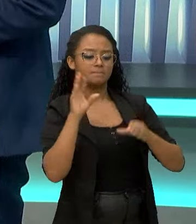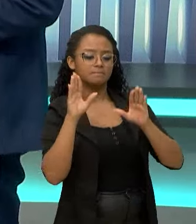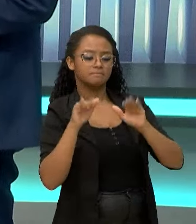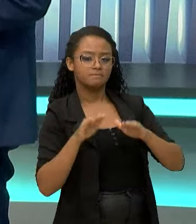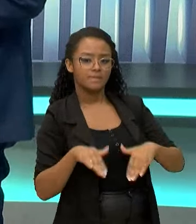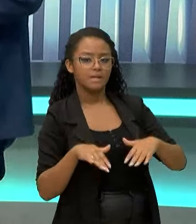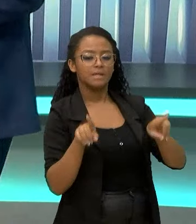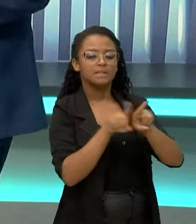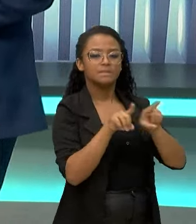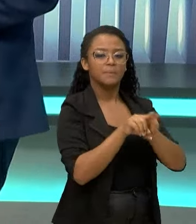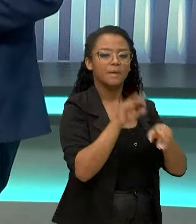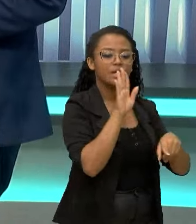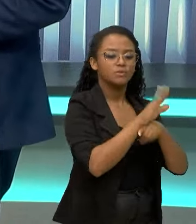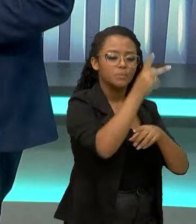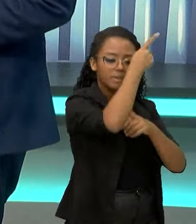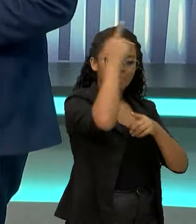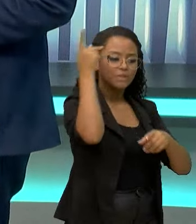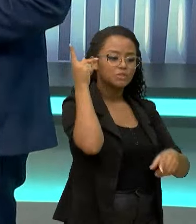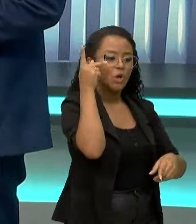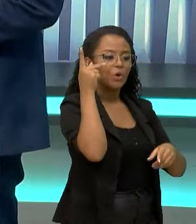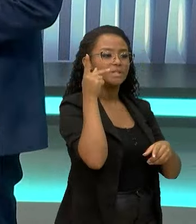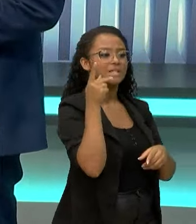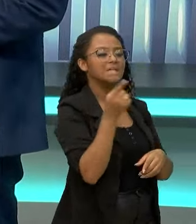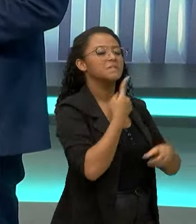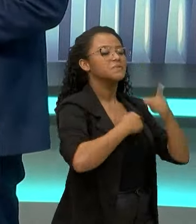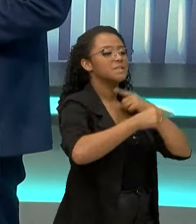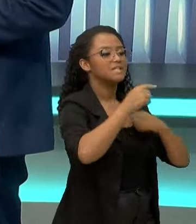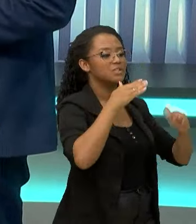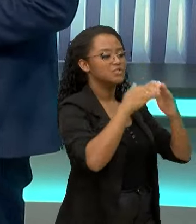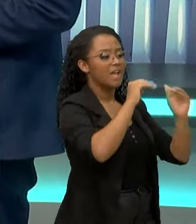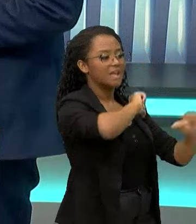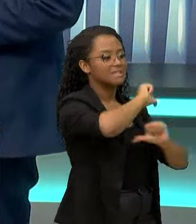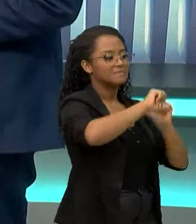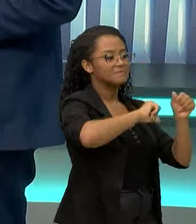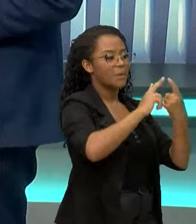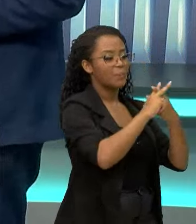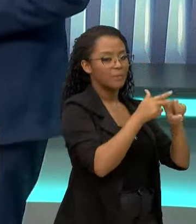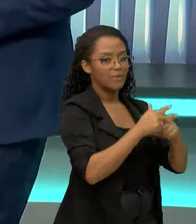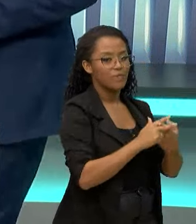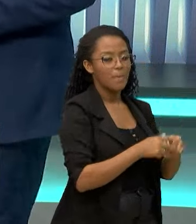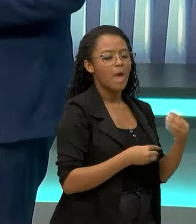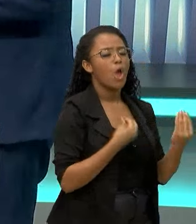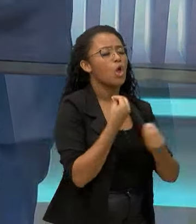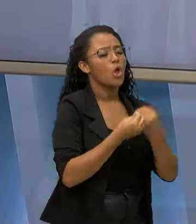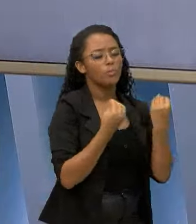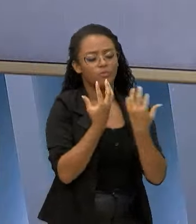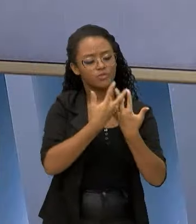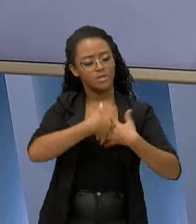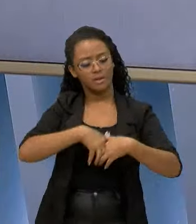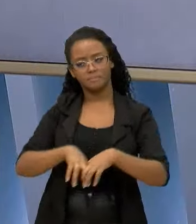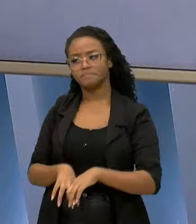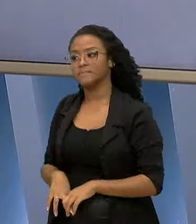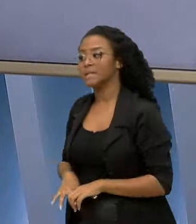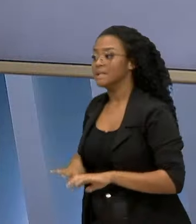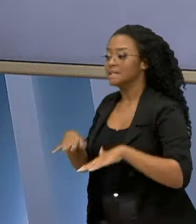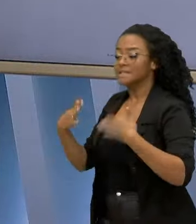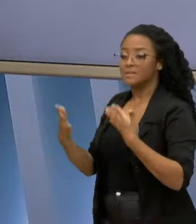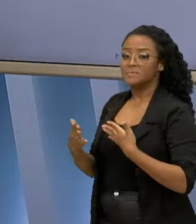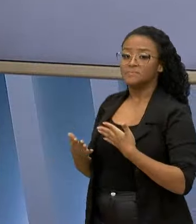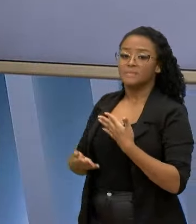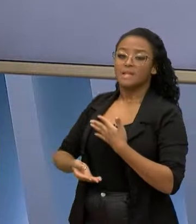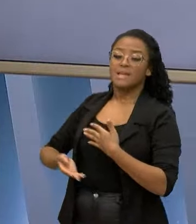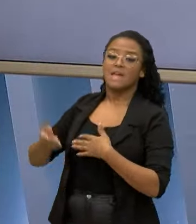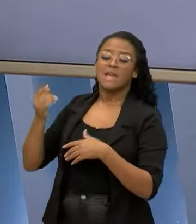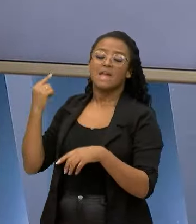a casa, reformar a residência e não tem condições para isso. Como funcionaria? Gabriel, o Rafael, eu venho de baixo. Eu sei que ia